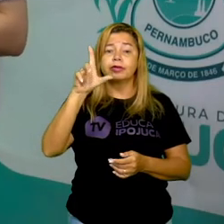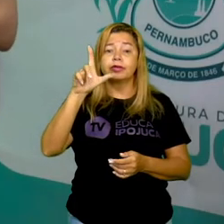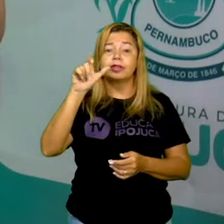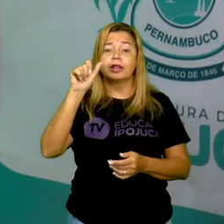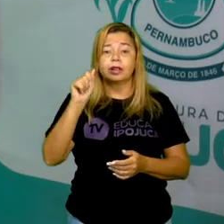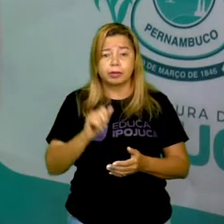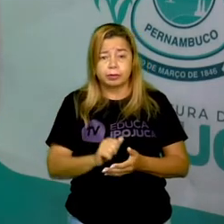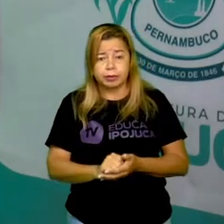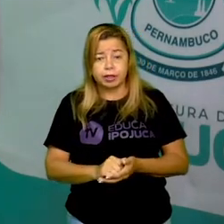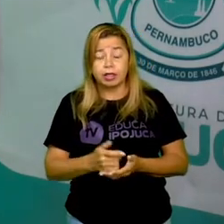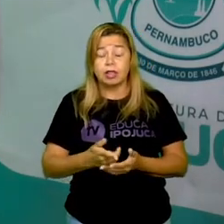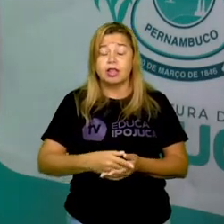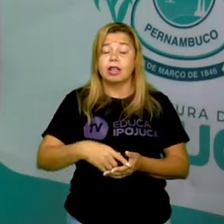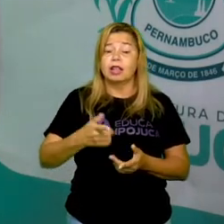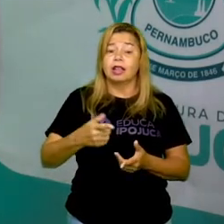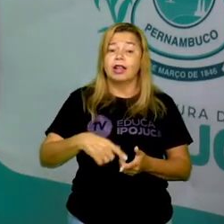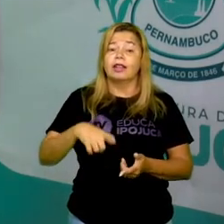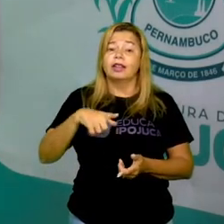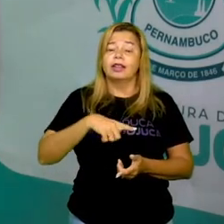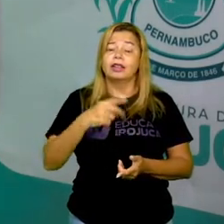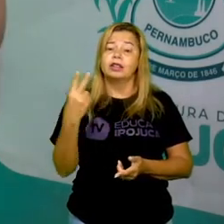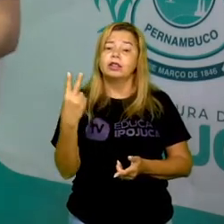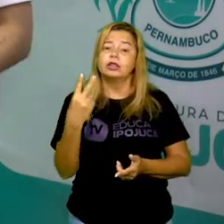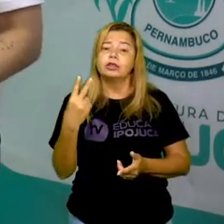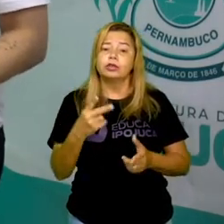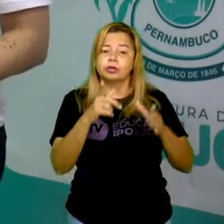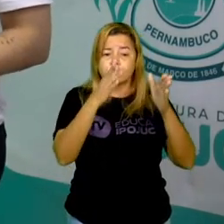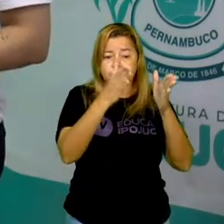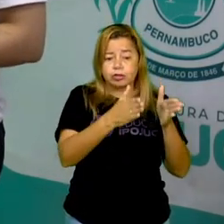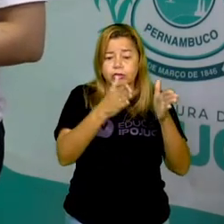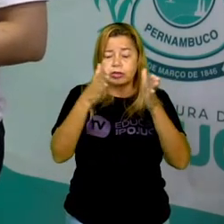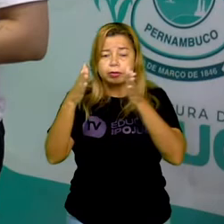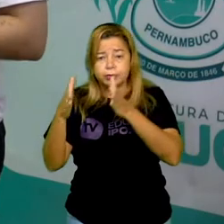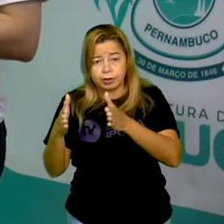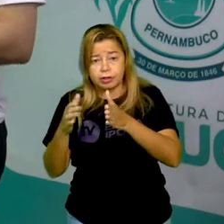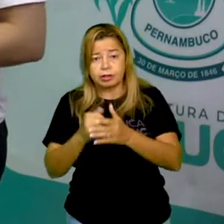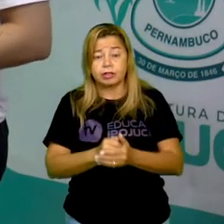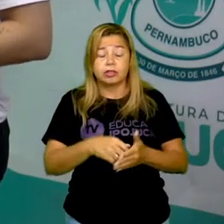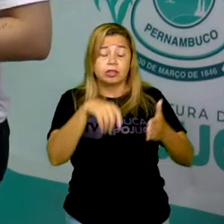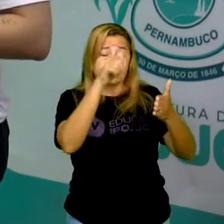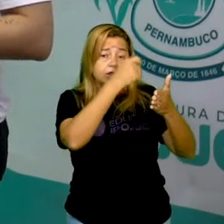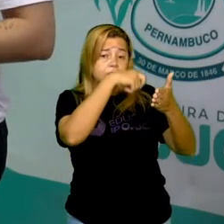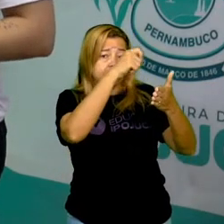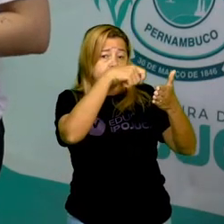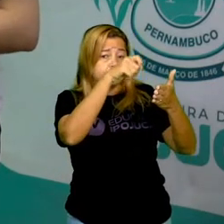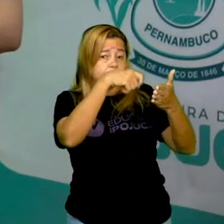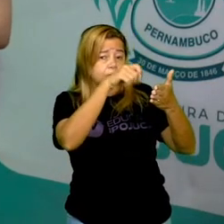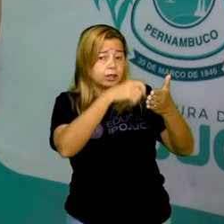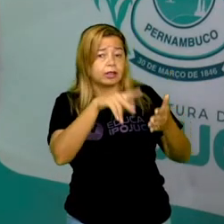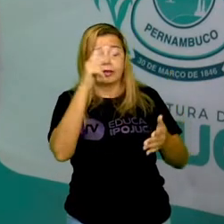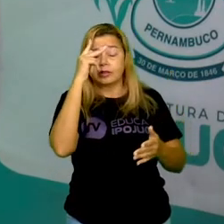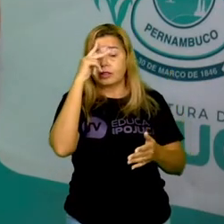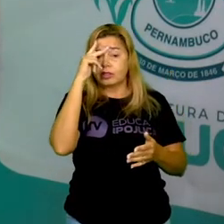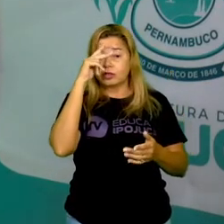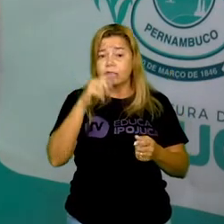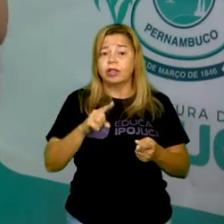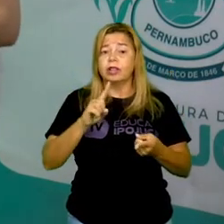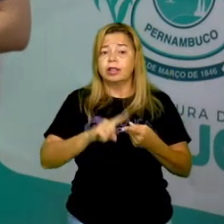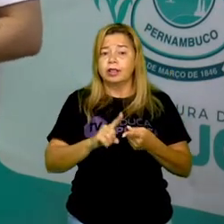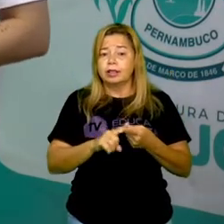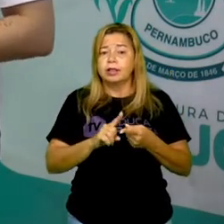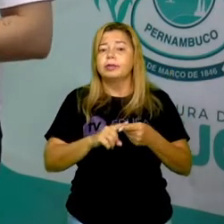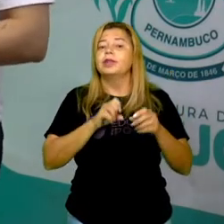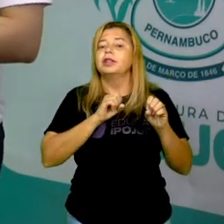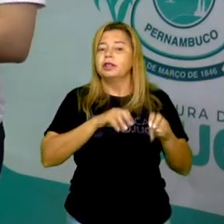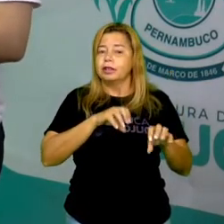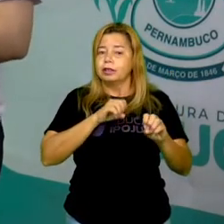geralmente divididas em duas partes, a descrição da história e a moral. Elas servem simultaneamente como entretenimento e, ao mesmo tempo, cumprem